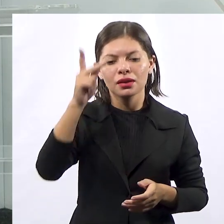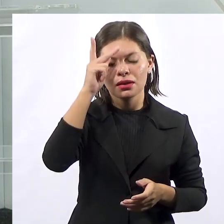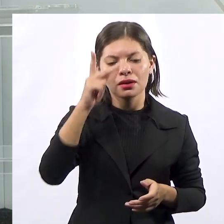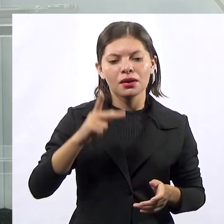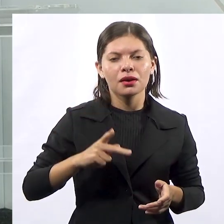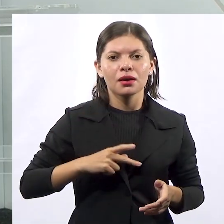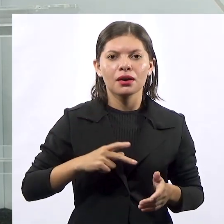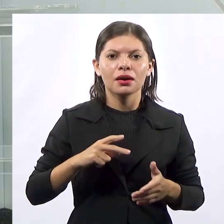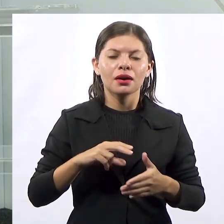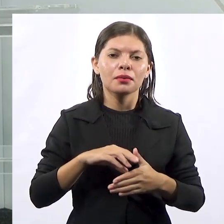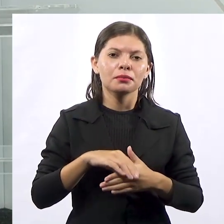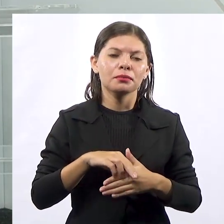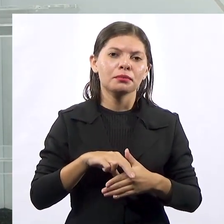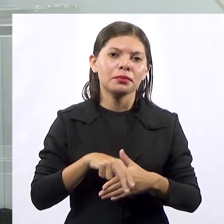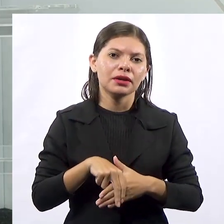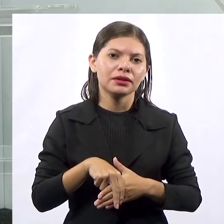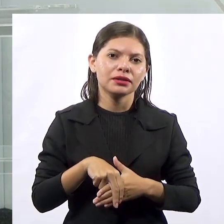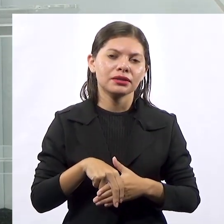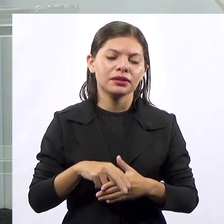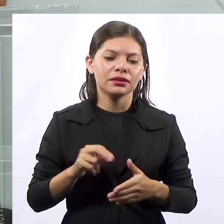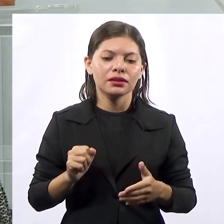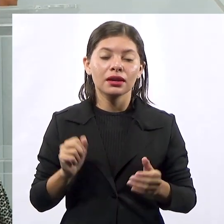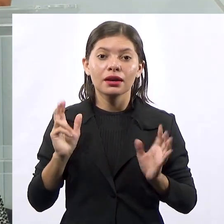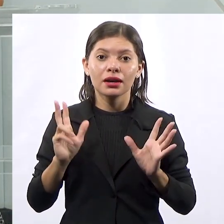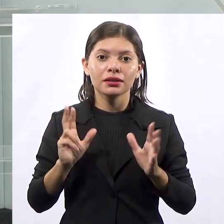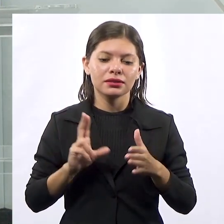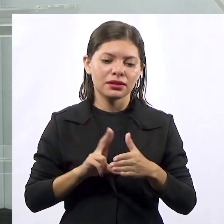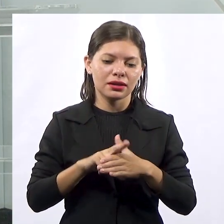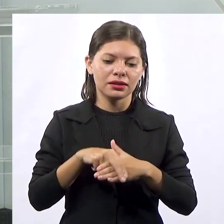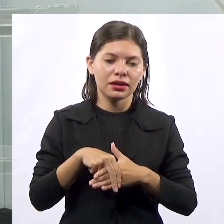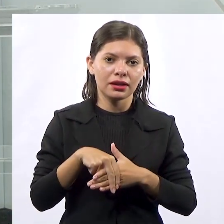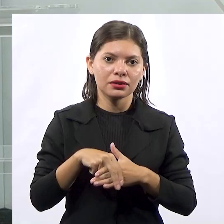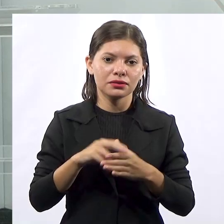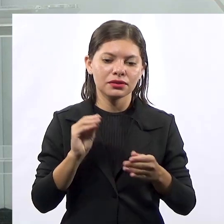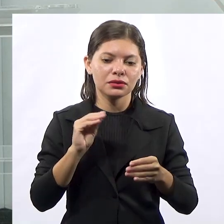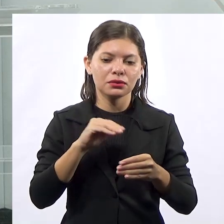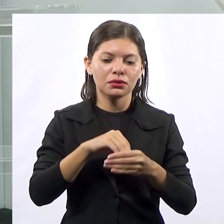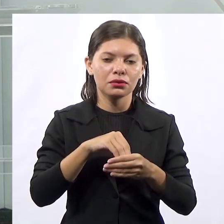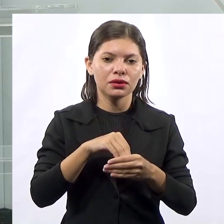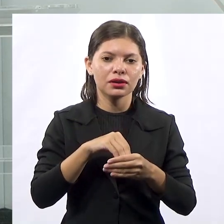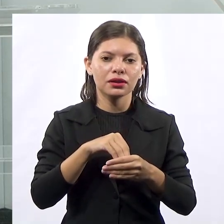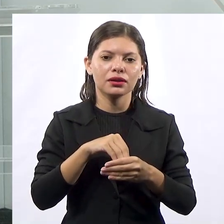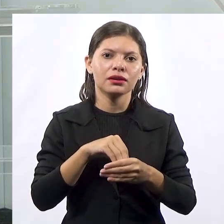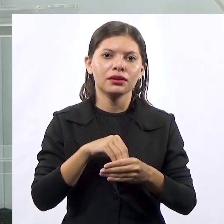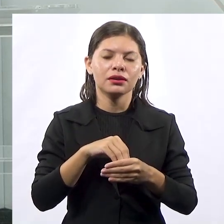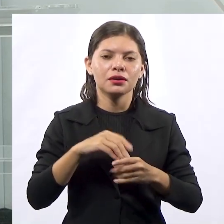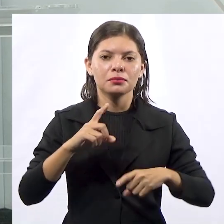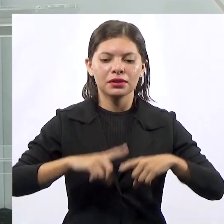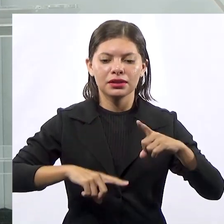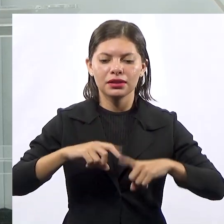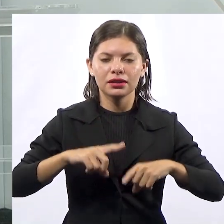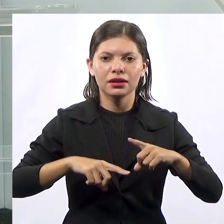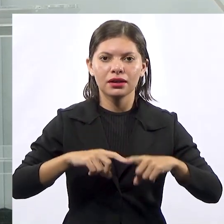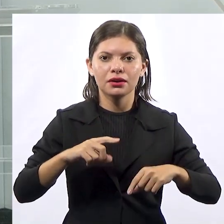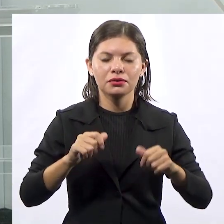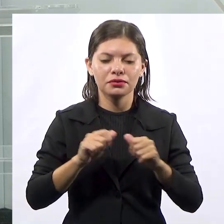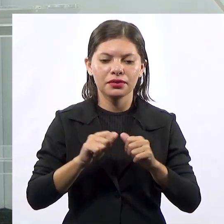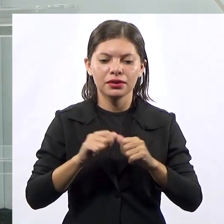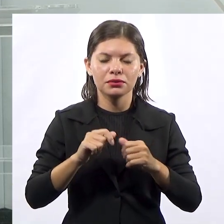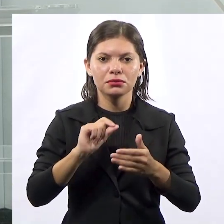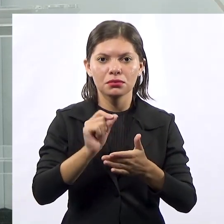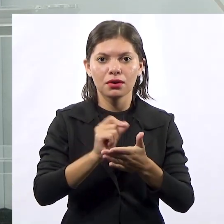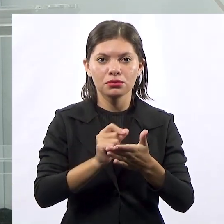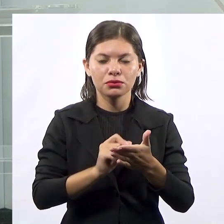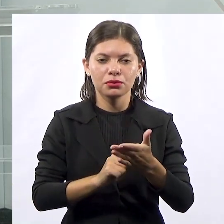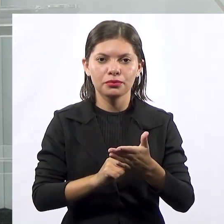por vocês. Olha, veja a diferença de apêndice para anexo. Anexo é quando você coloca, né, lá no final um material que foi produzido por outro autor.